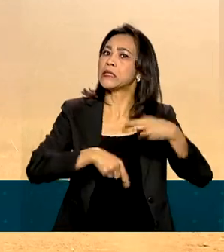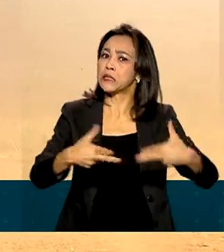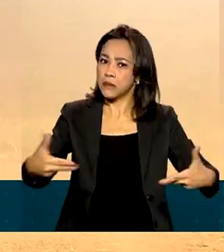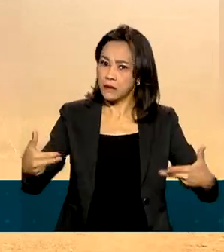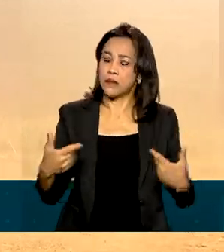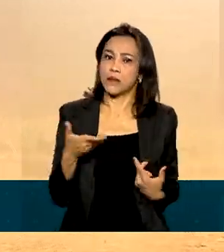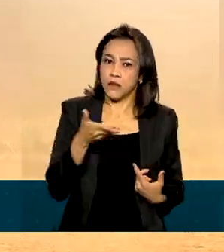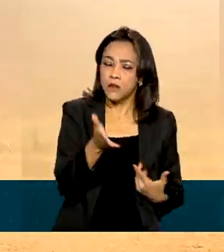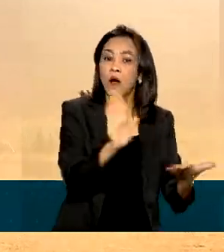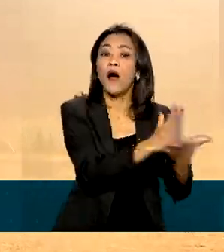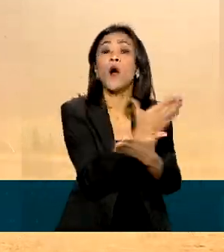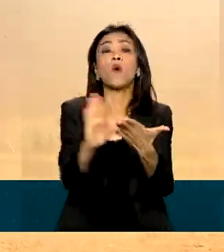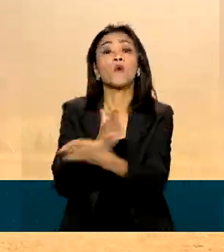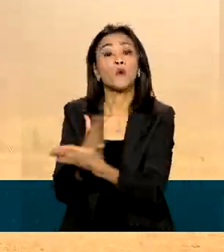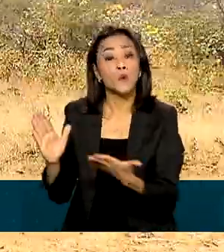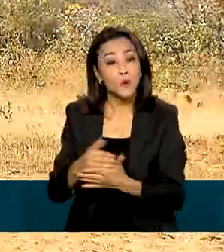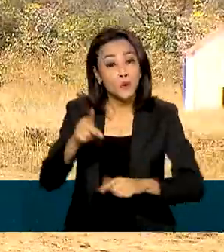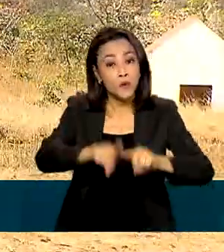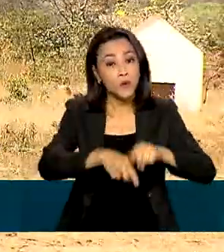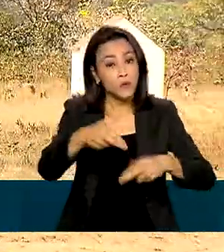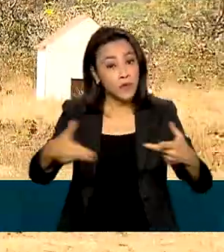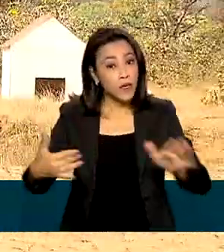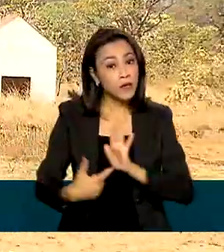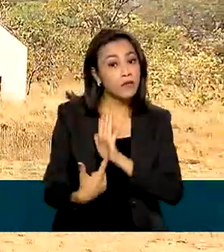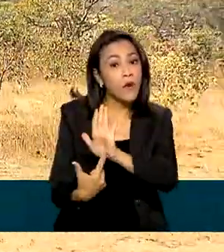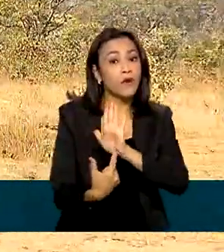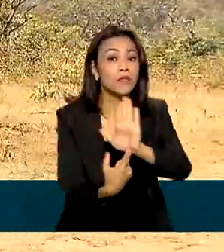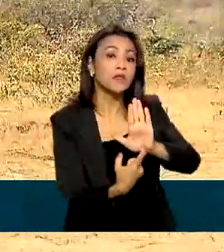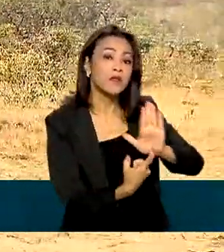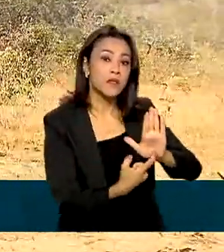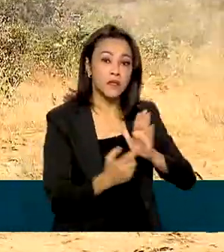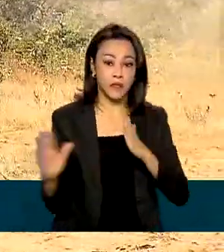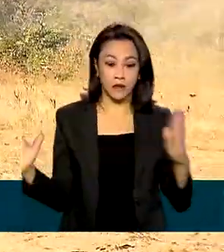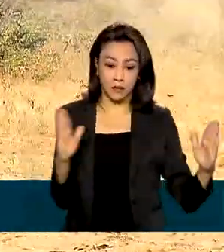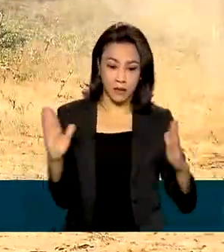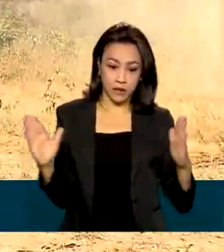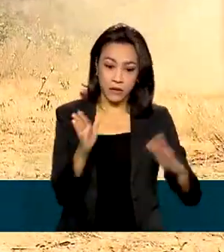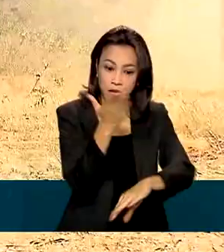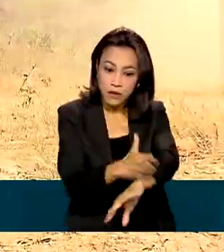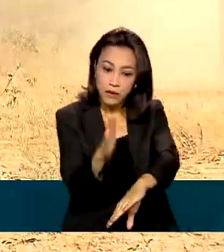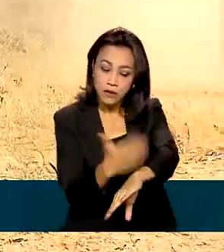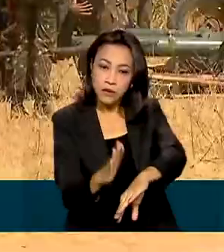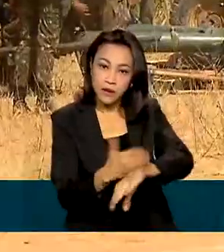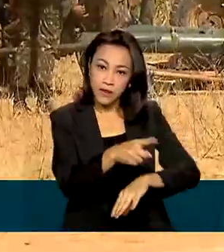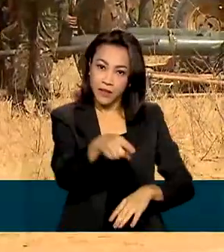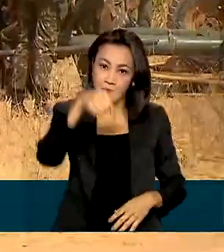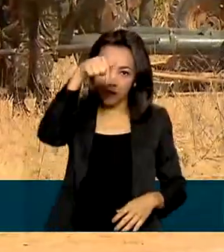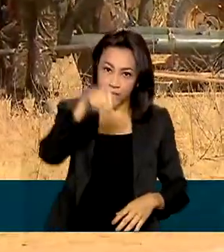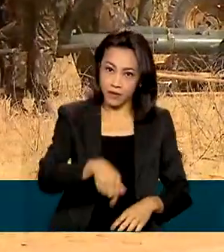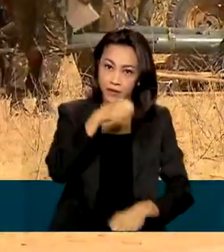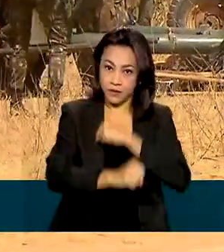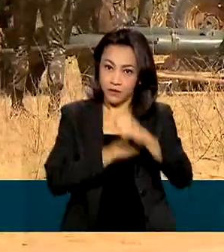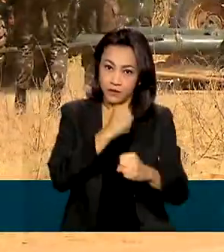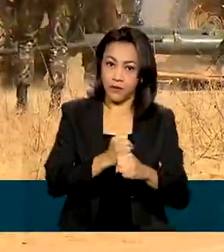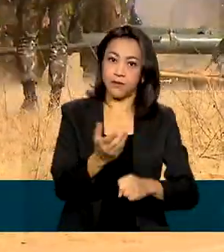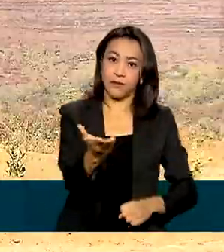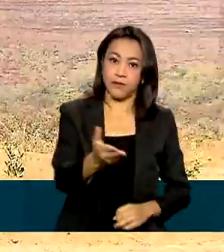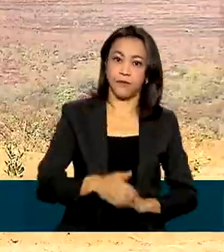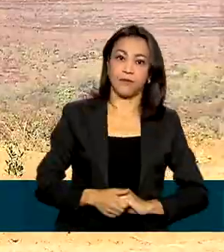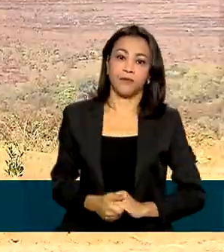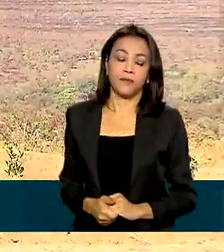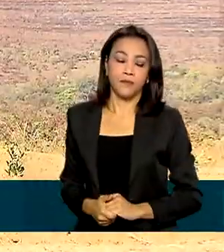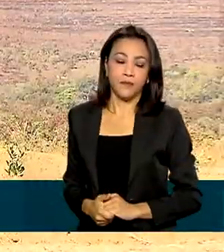foram alguns dos equipamentos em demonstração durante a Operação Formosa 2022.